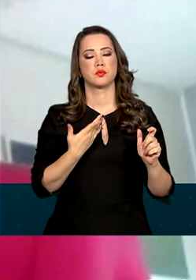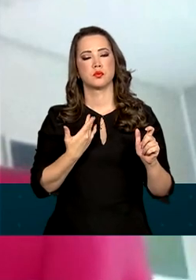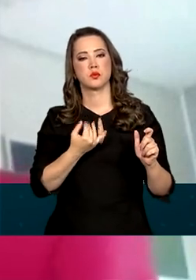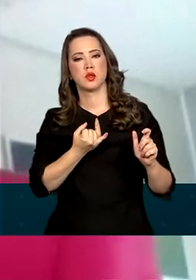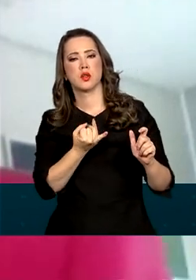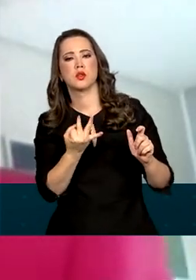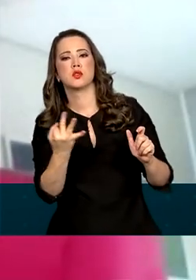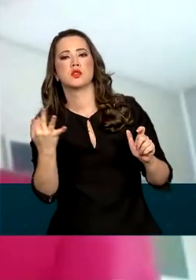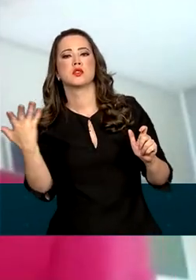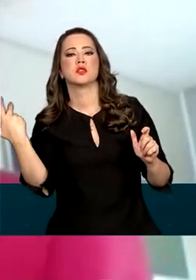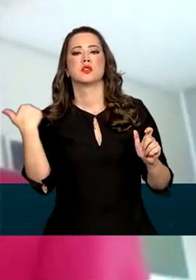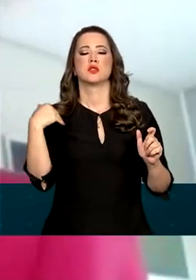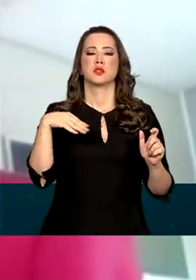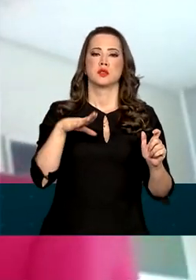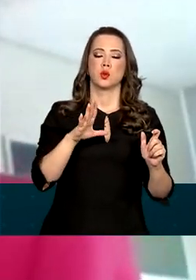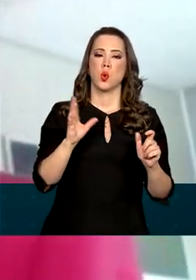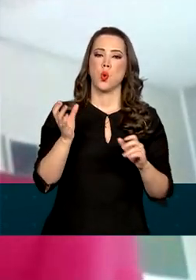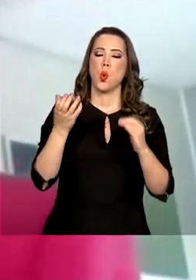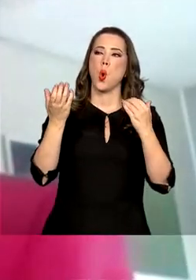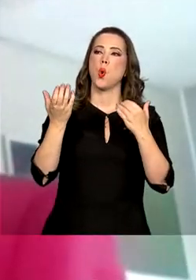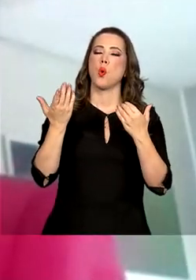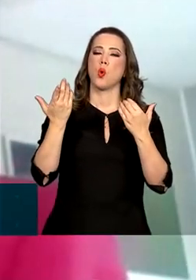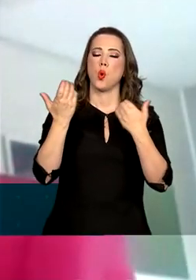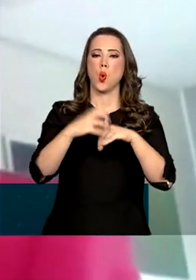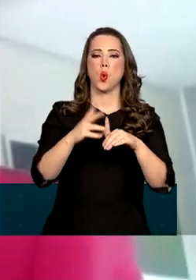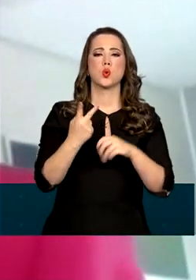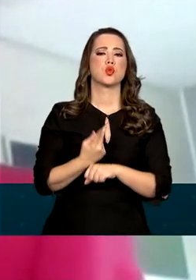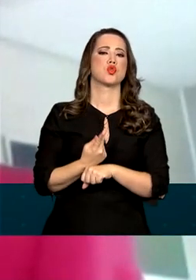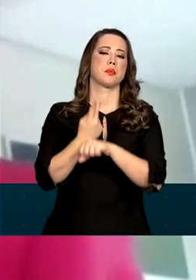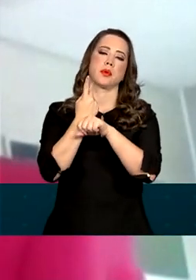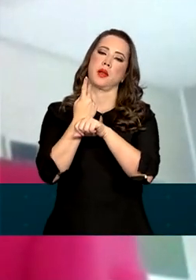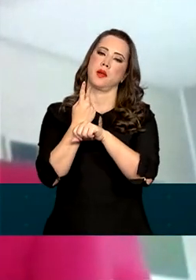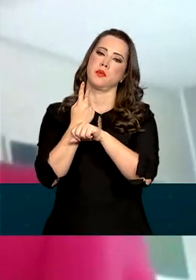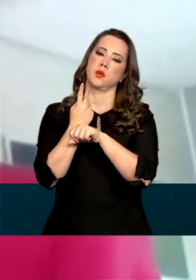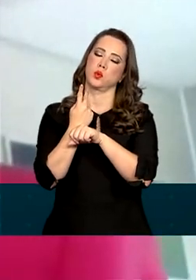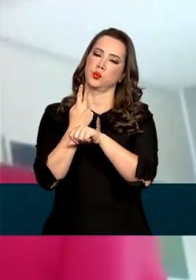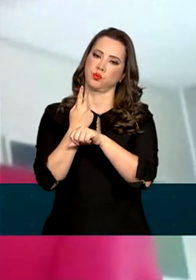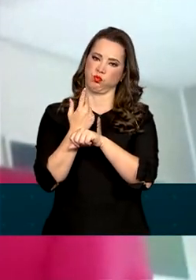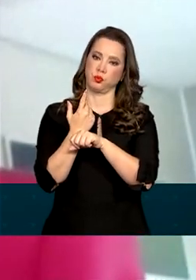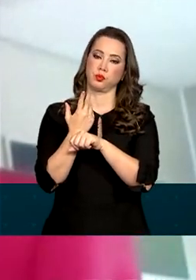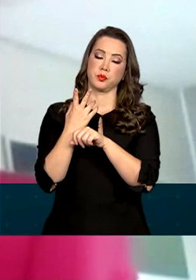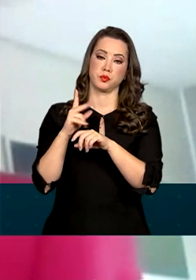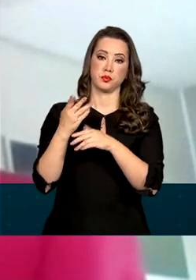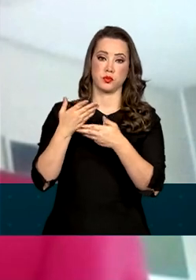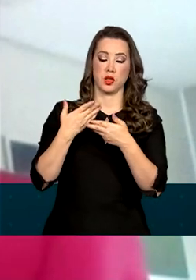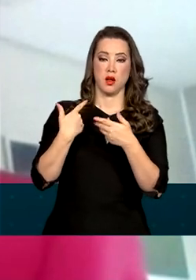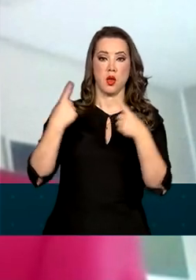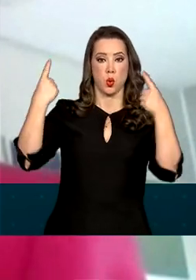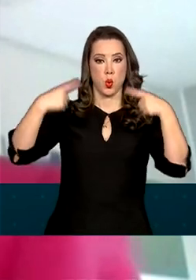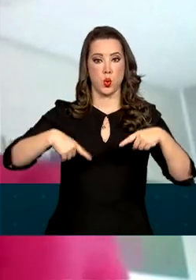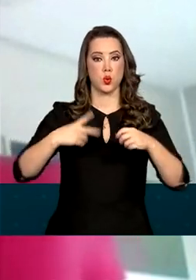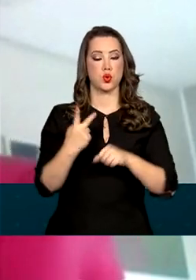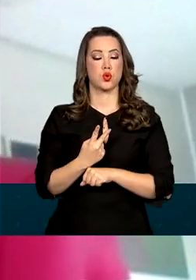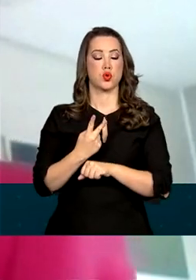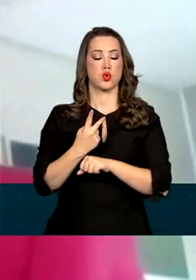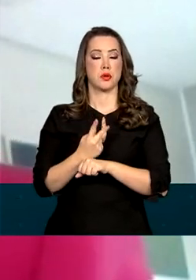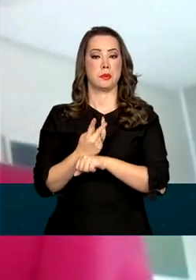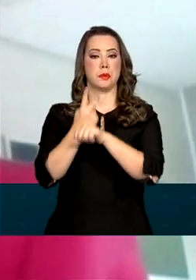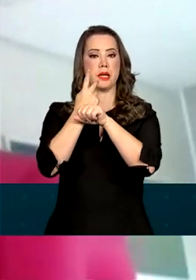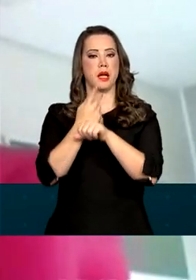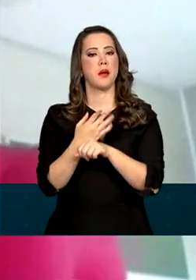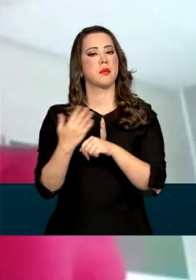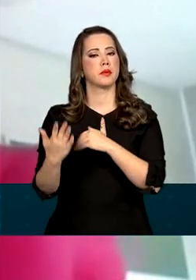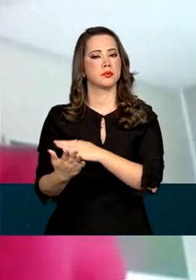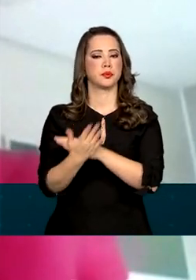de centenas de concursos internacionais de premiação isso tem ajudado muito a fazer né